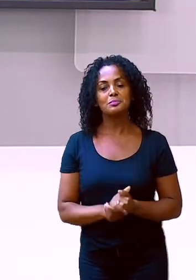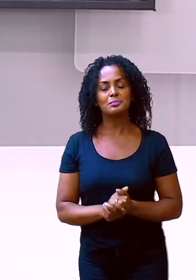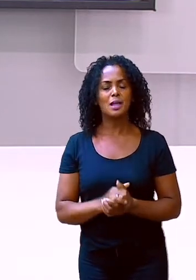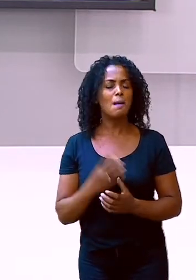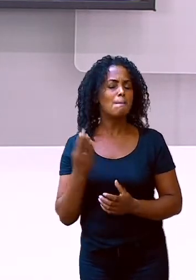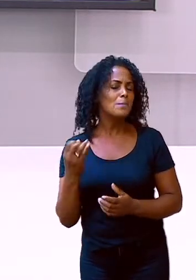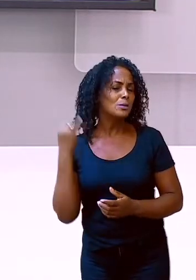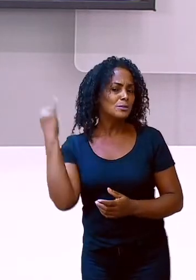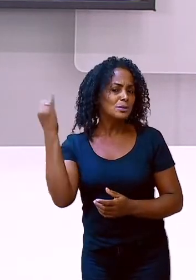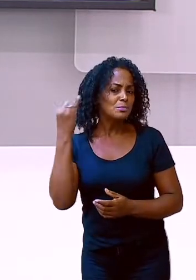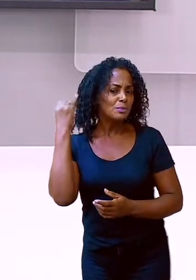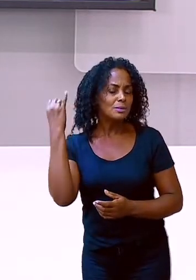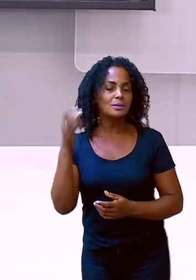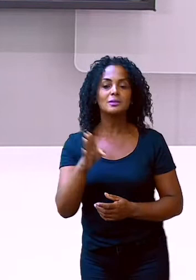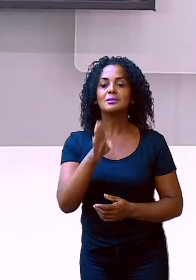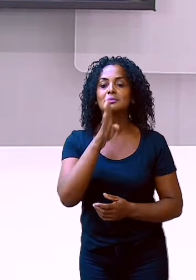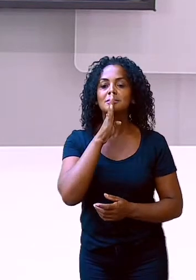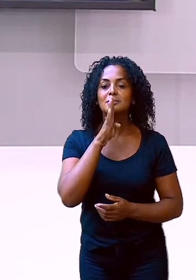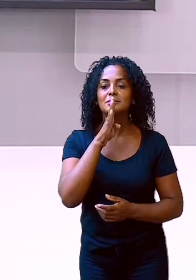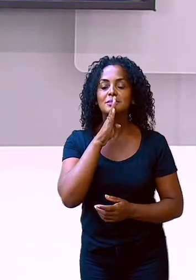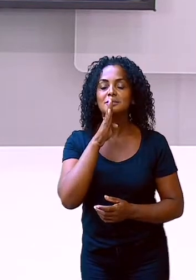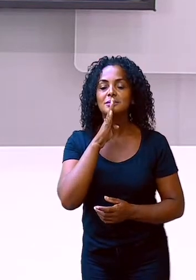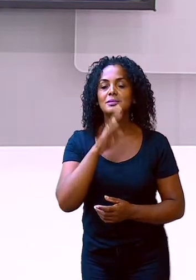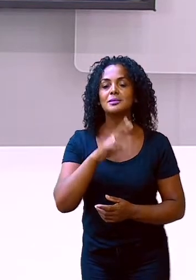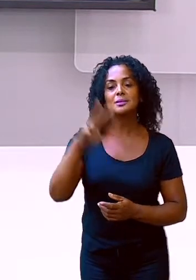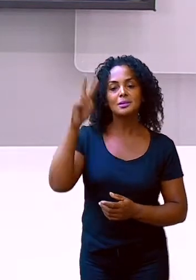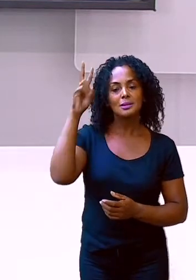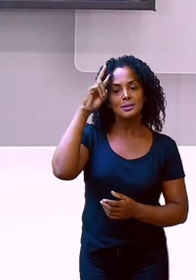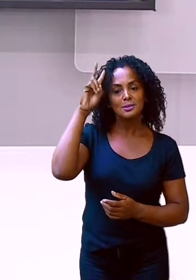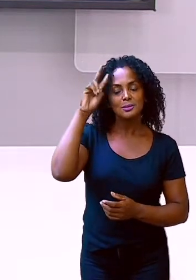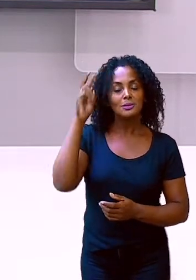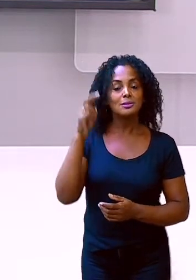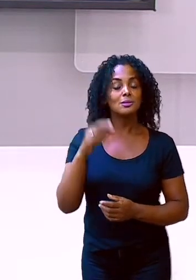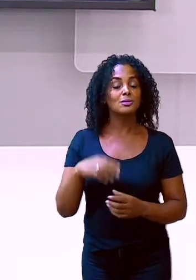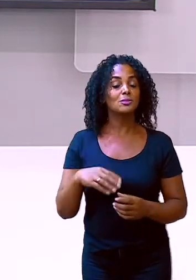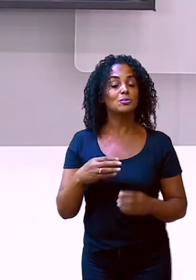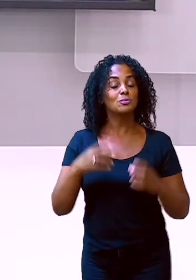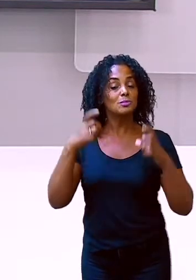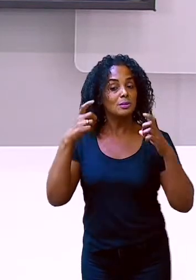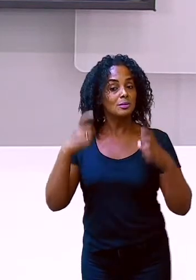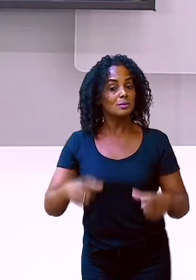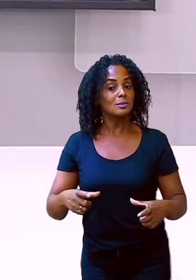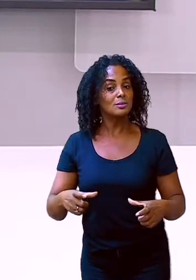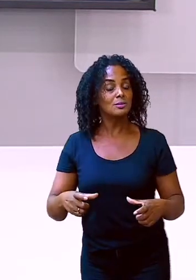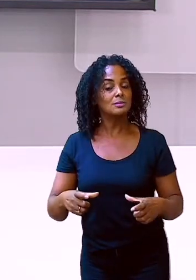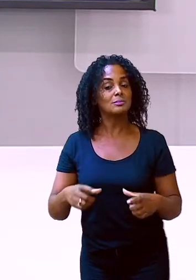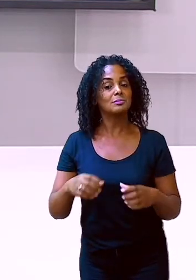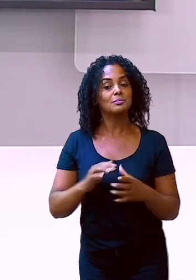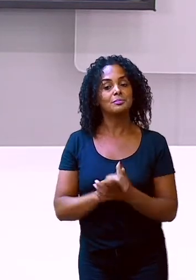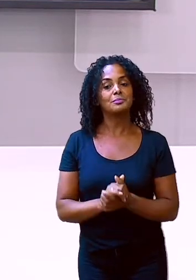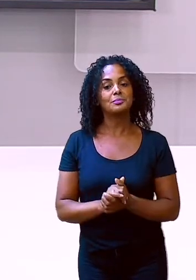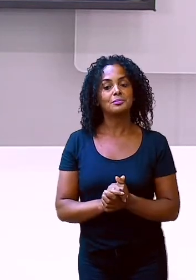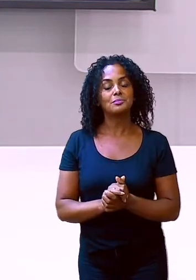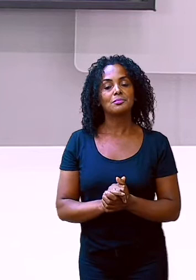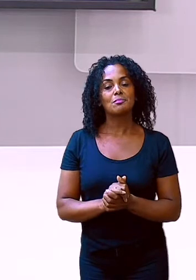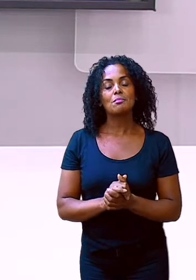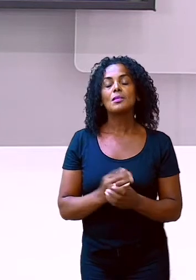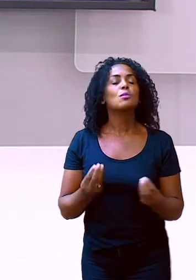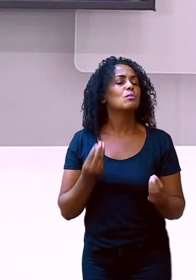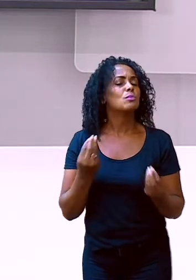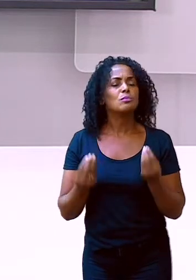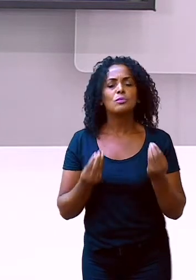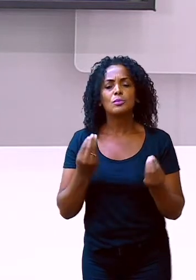a gente conhecer a história do lugar onde nós moramos. E hoje nós iremos aprender como